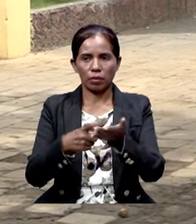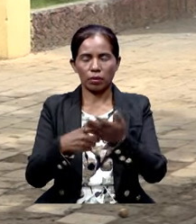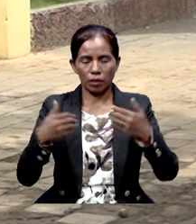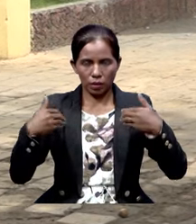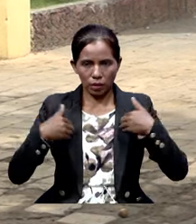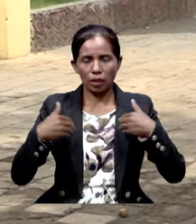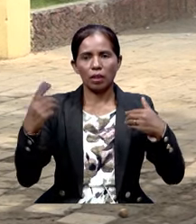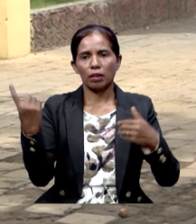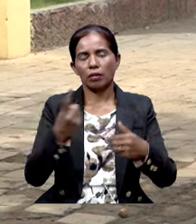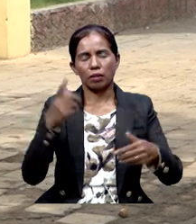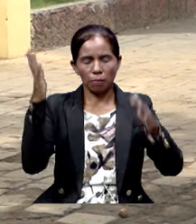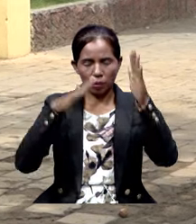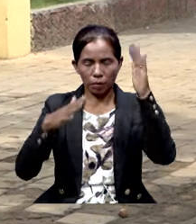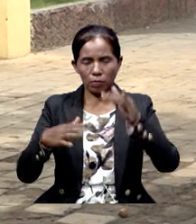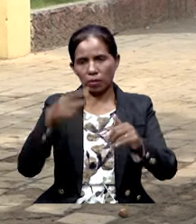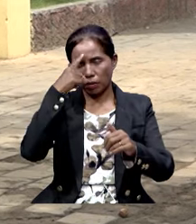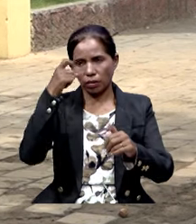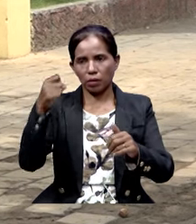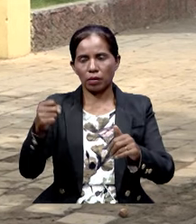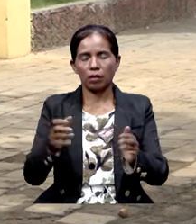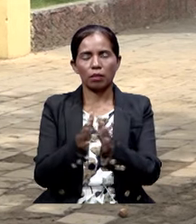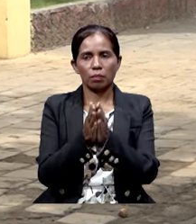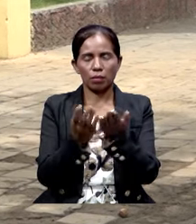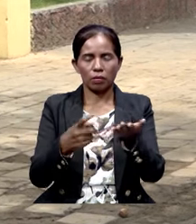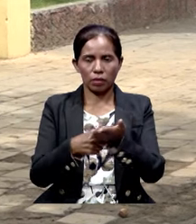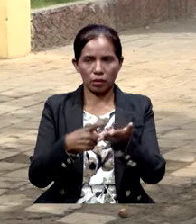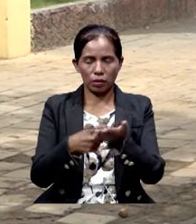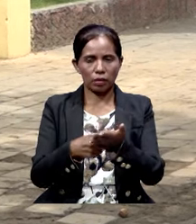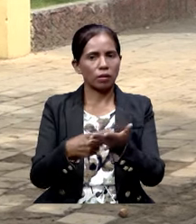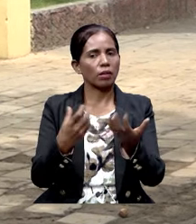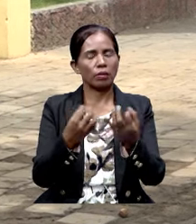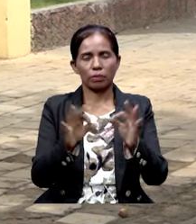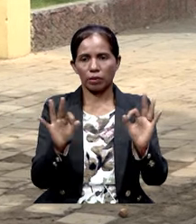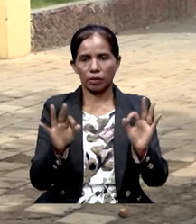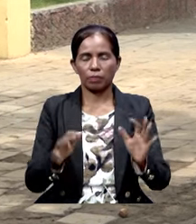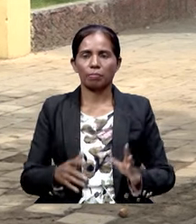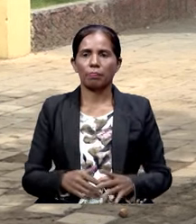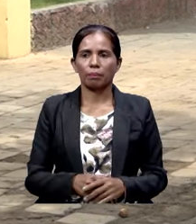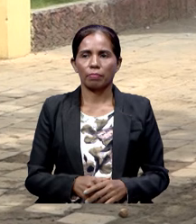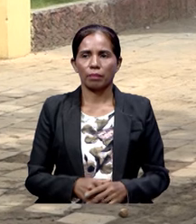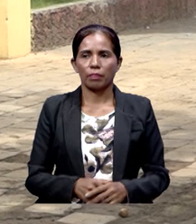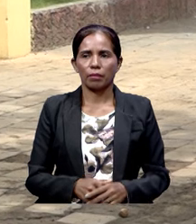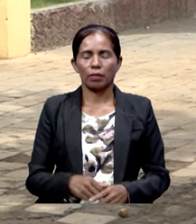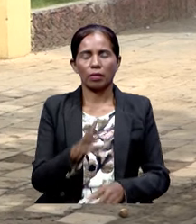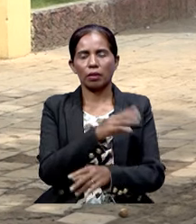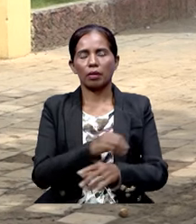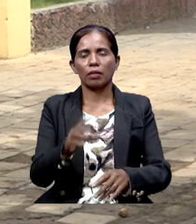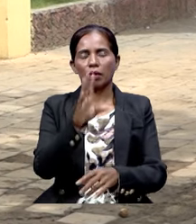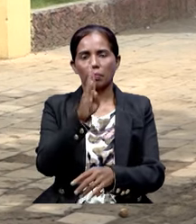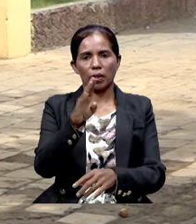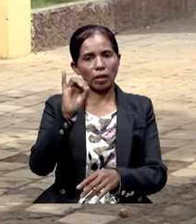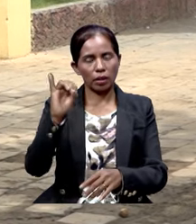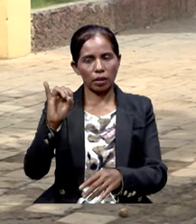dit problema ho razaun kardeneta pasaporte hotu. No bilyete